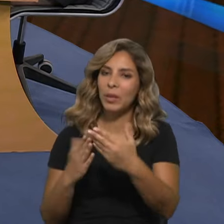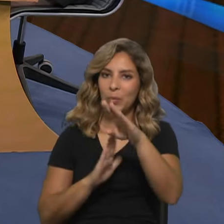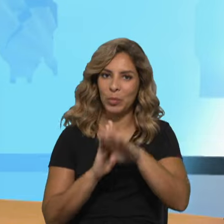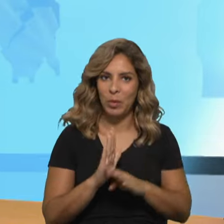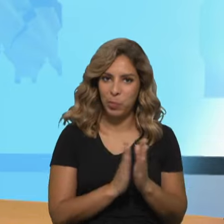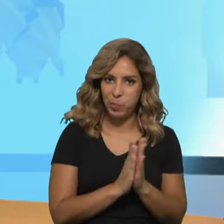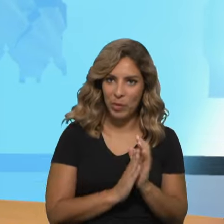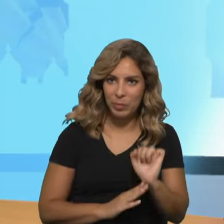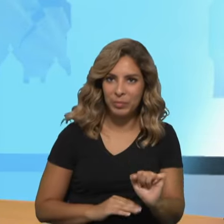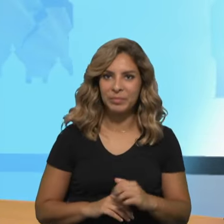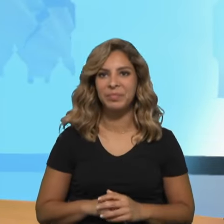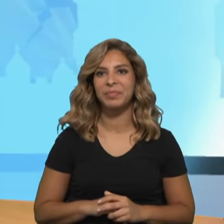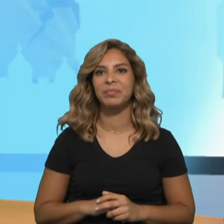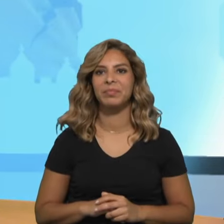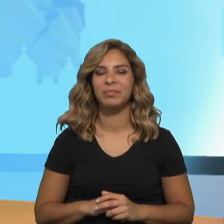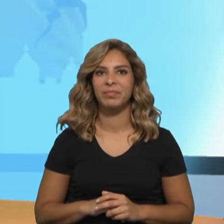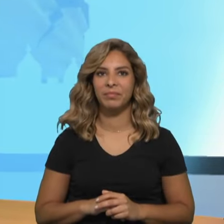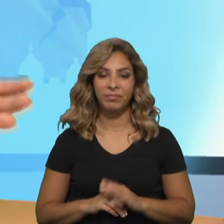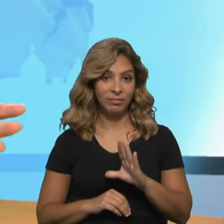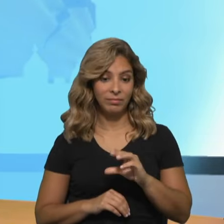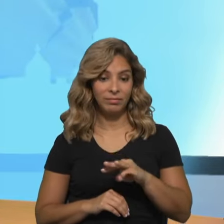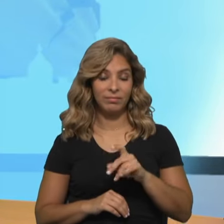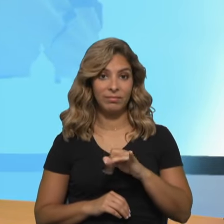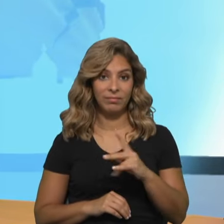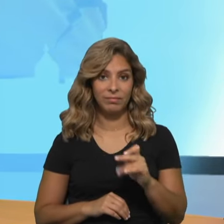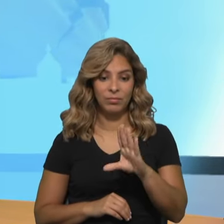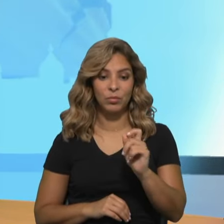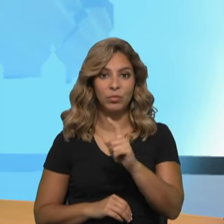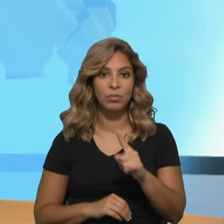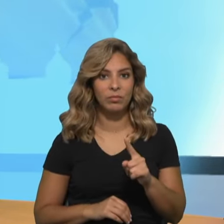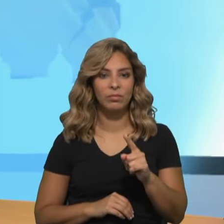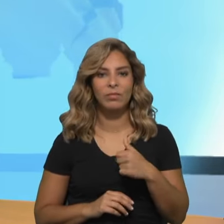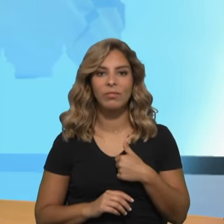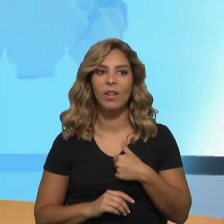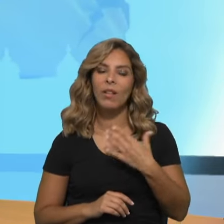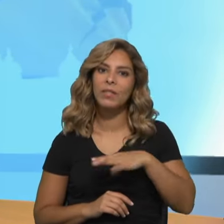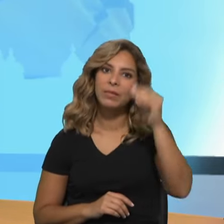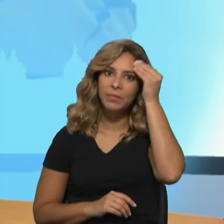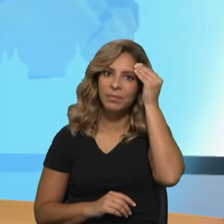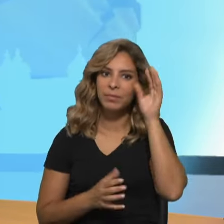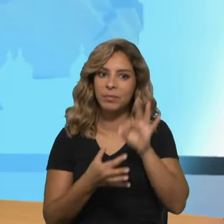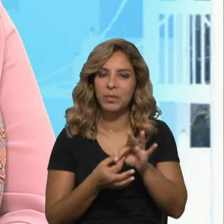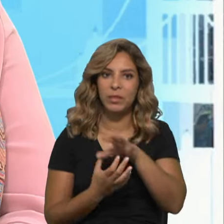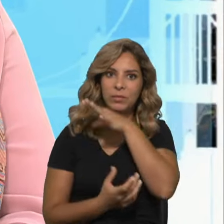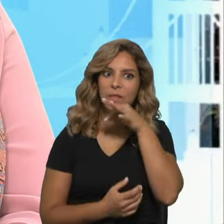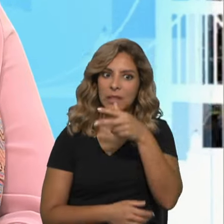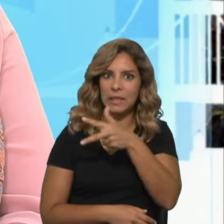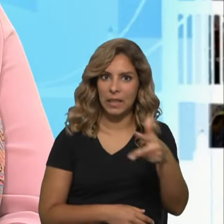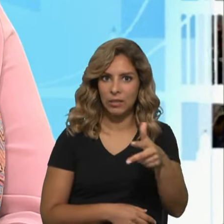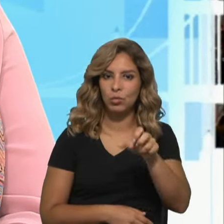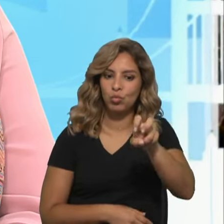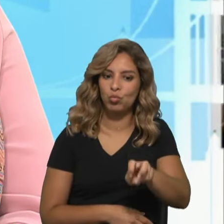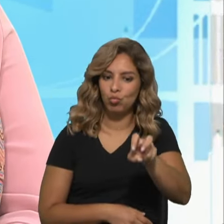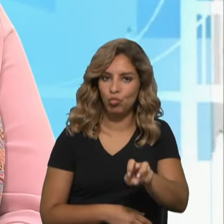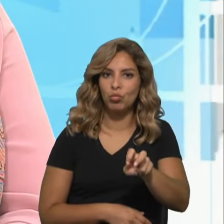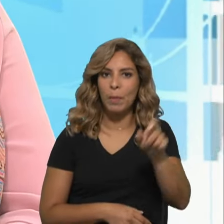tarde. Maria José, começamos este centenário neste mês de junho,